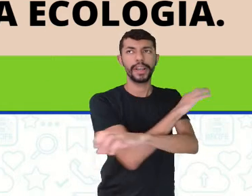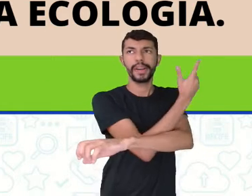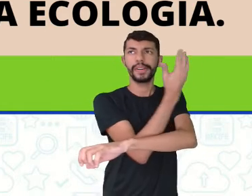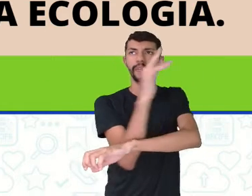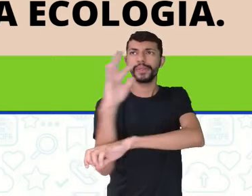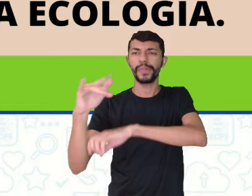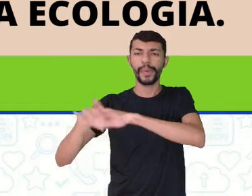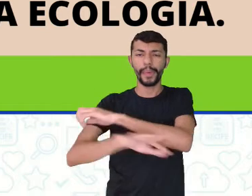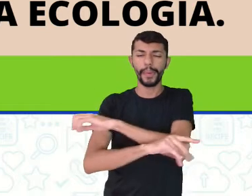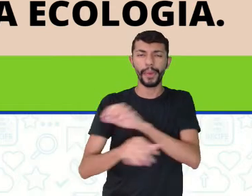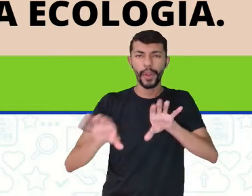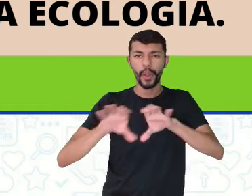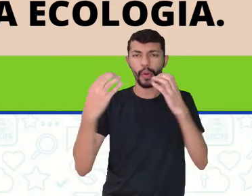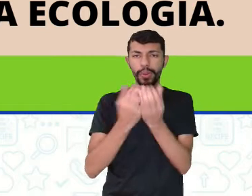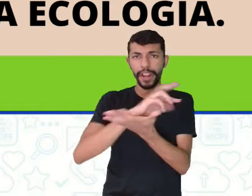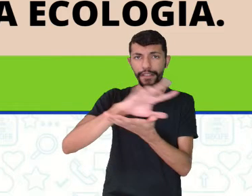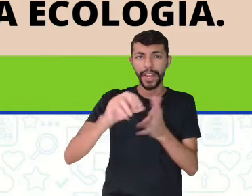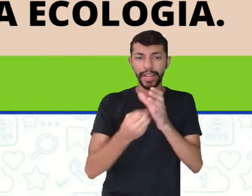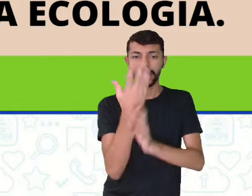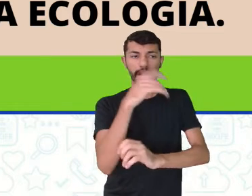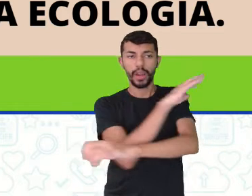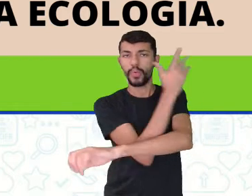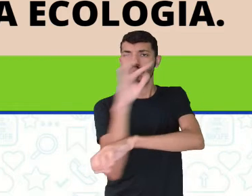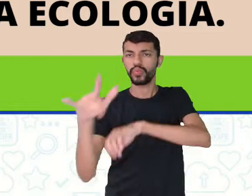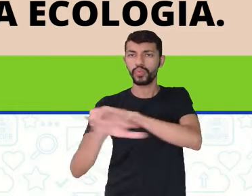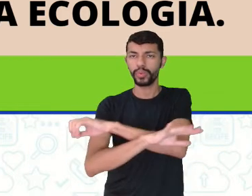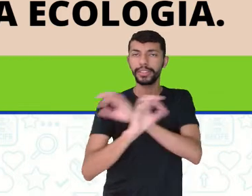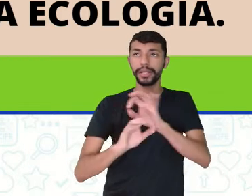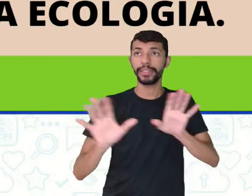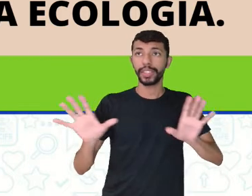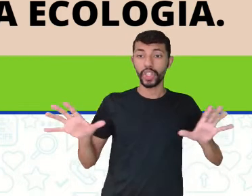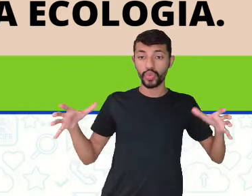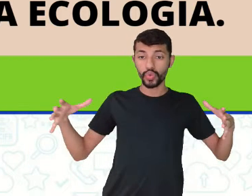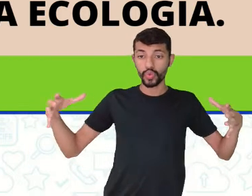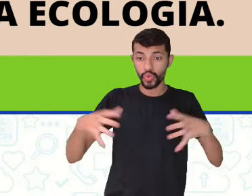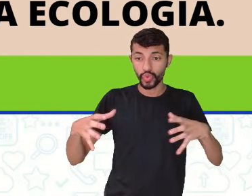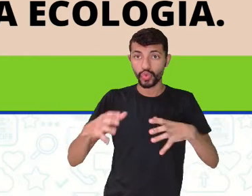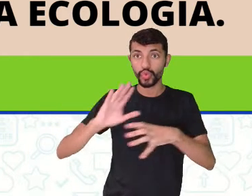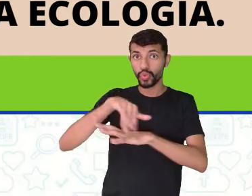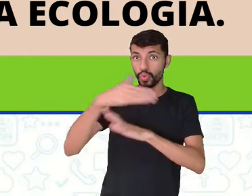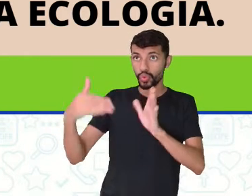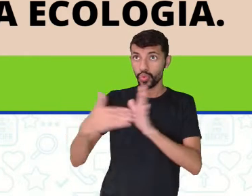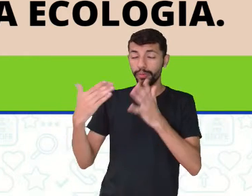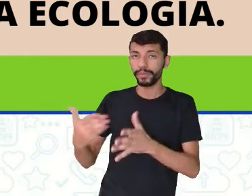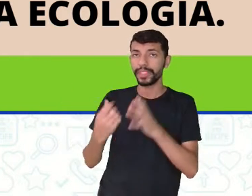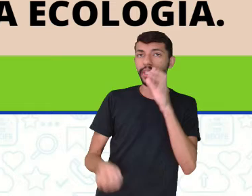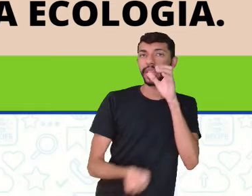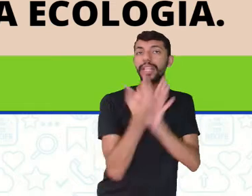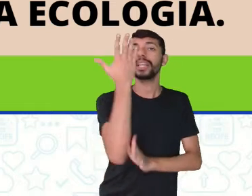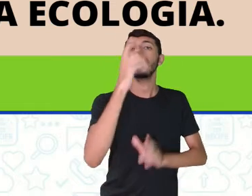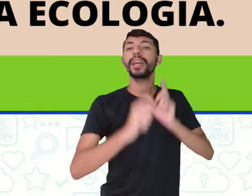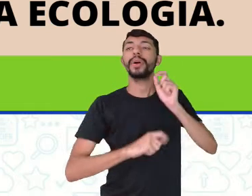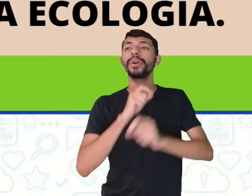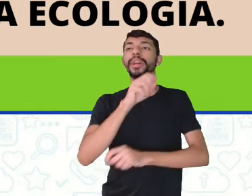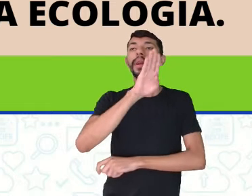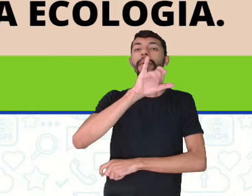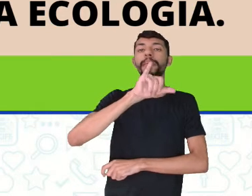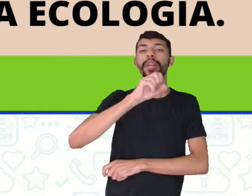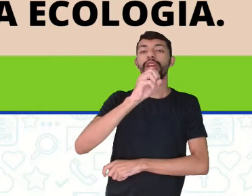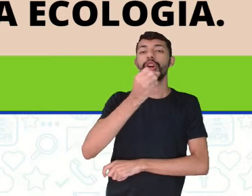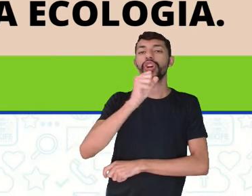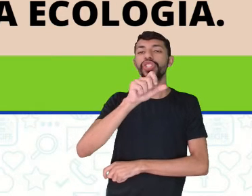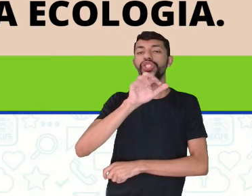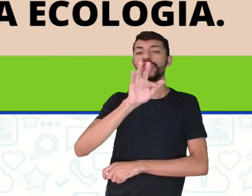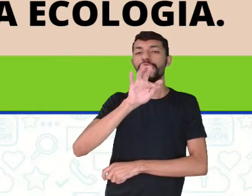várias comunidades formam um ecossistema e o conjunto de tudo isso aí vai formar a biosfera.